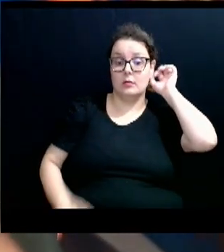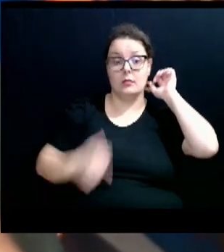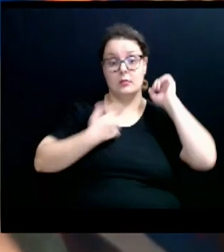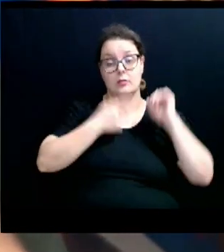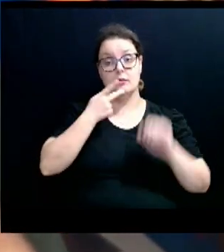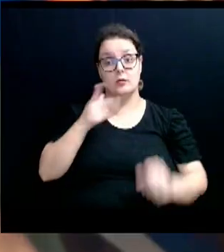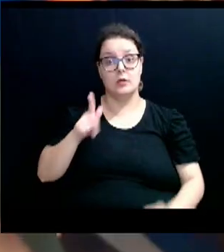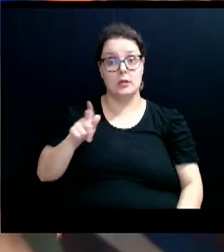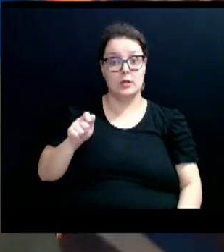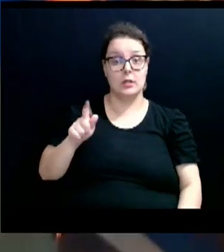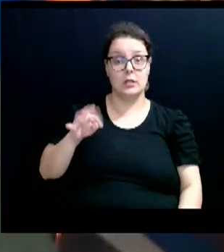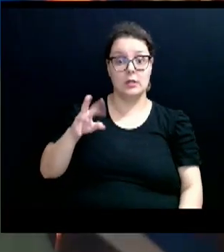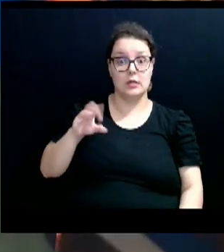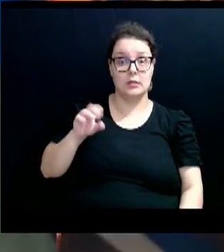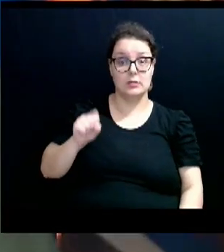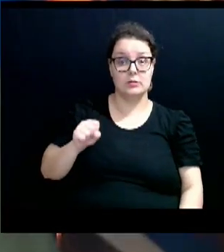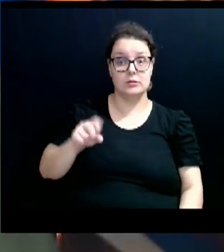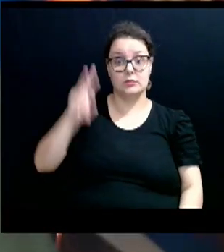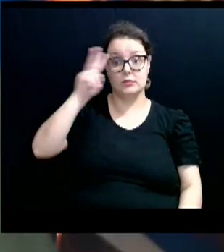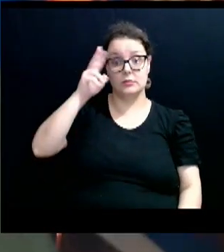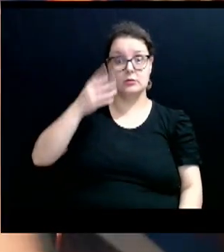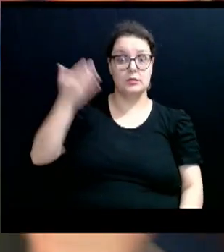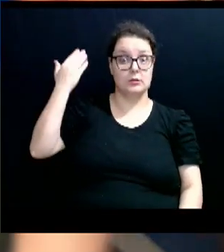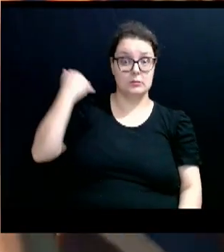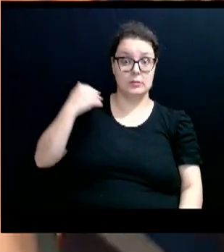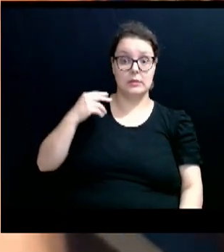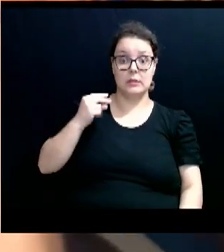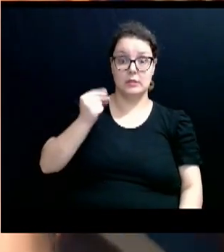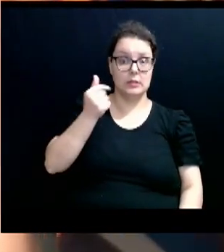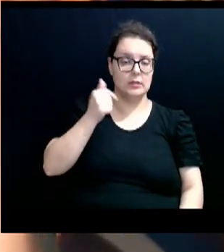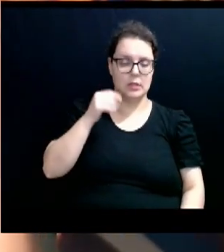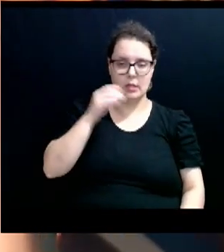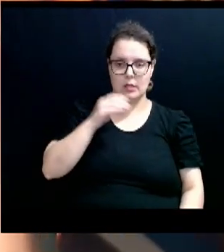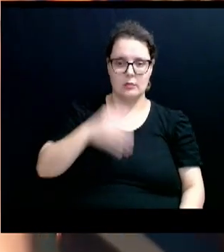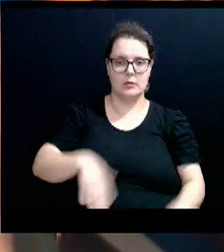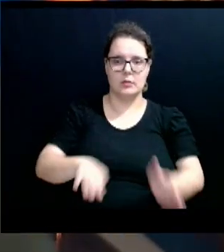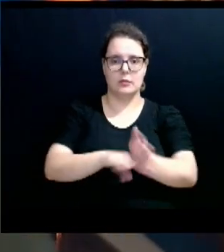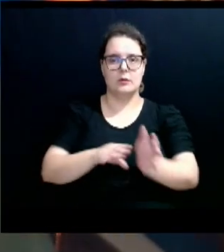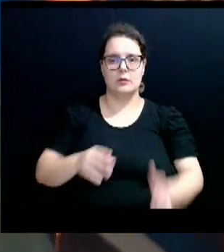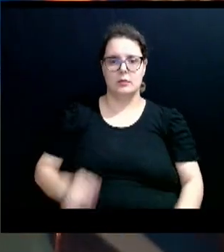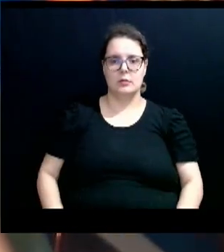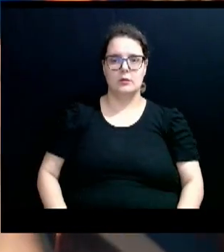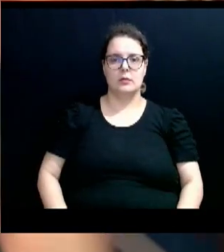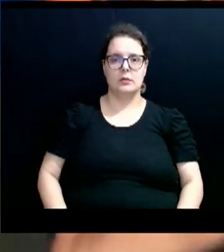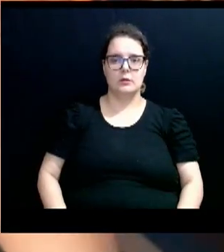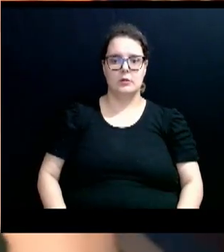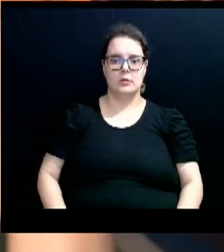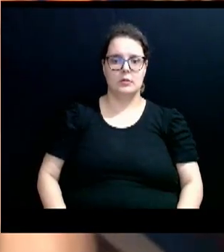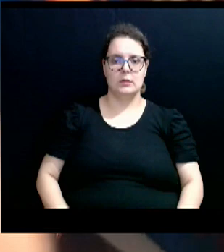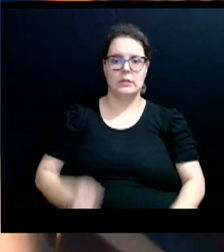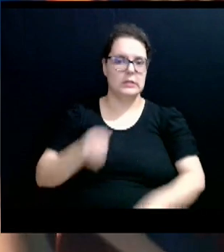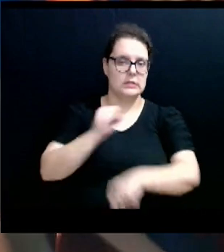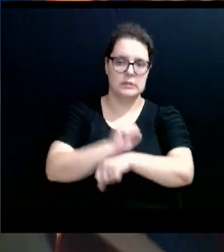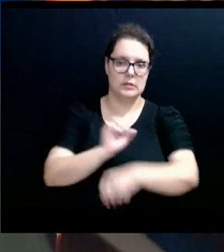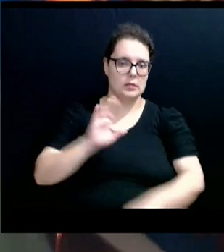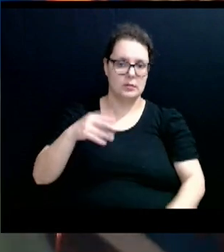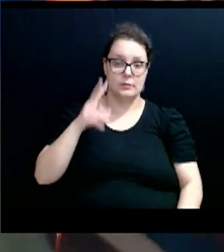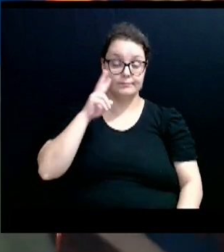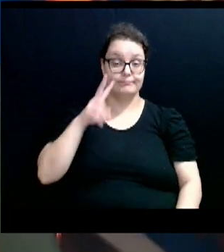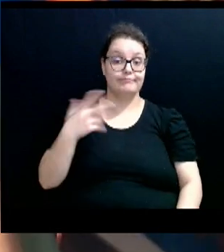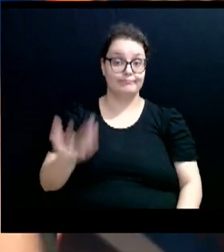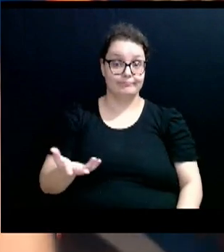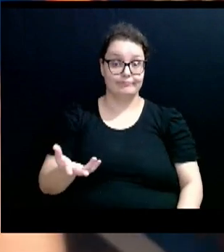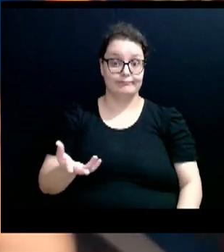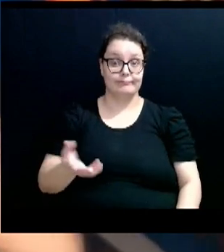porque são lembranças muito rápidas que vêm esse lampejo em frações de segundos. Quando a gente vê, a gente já está